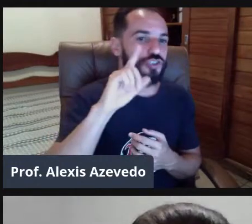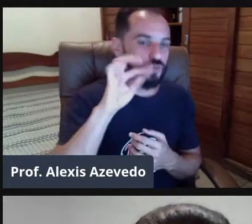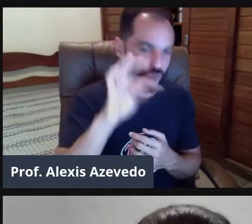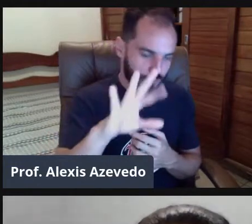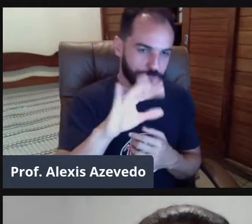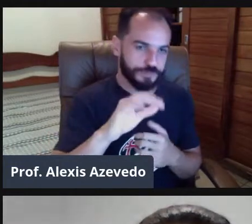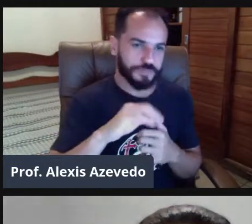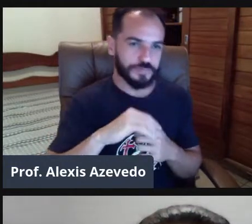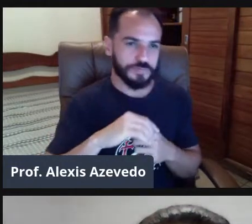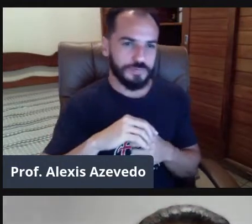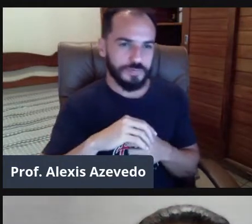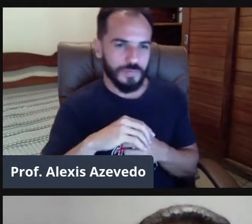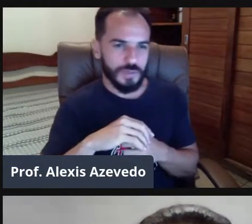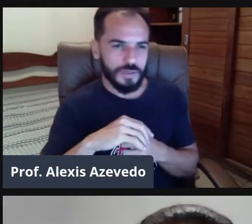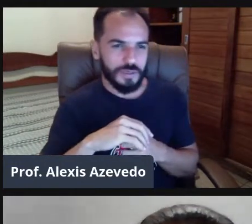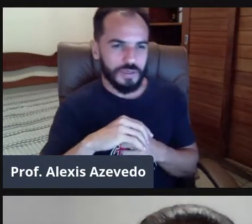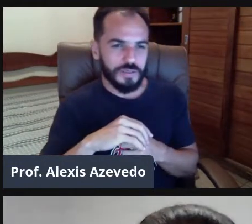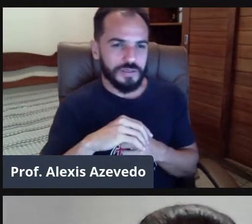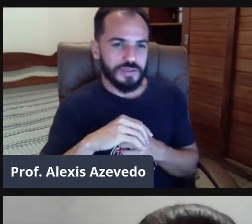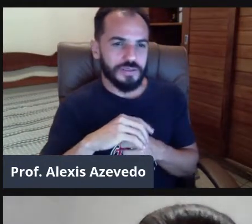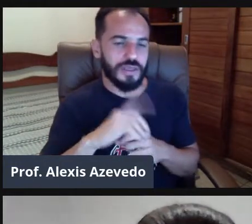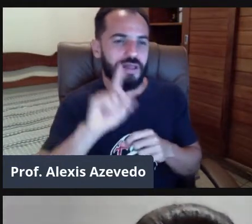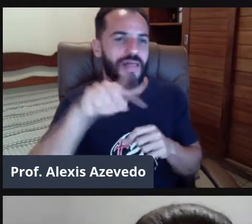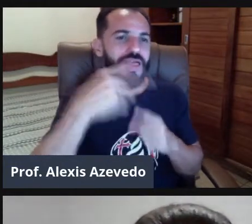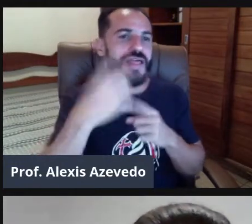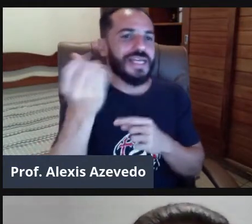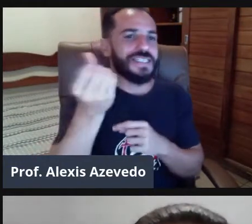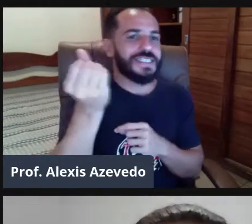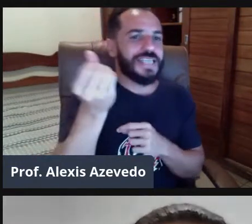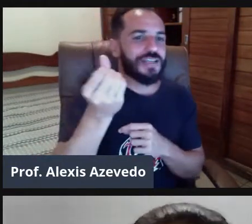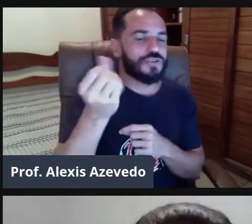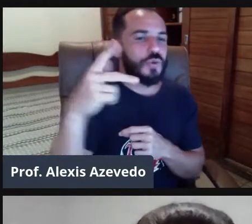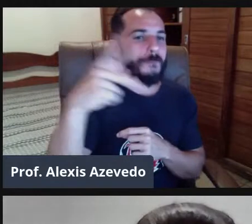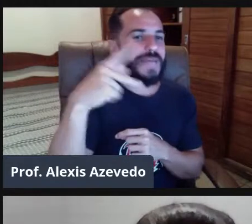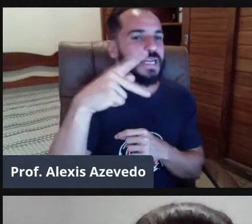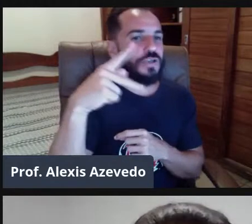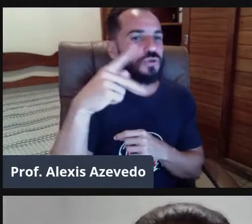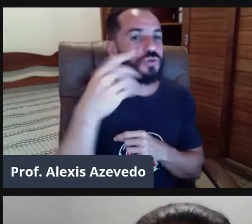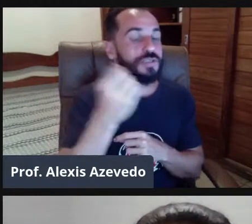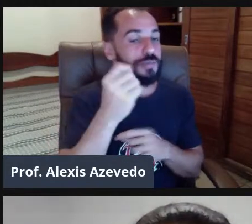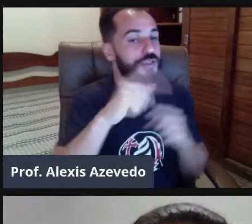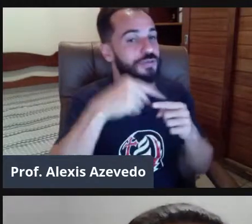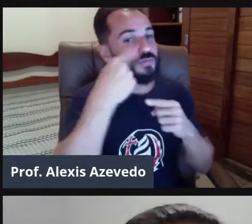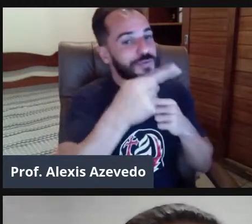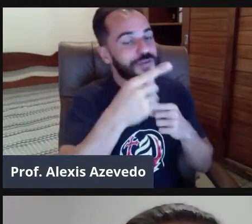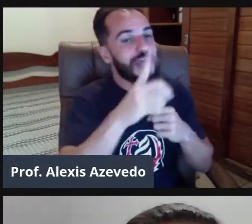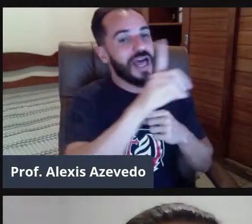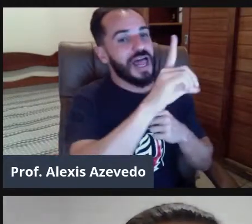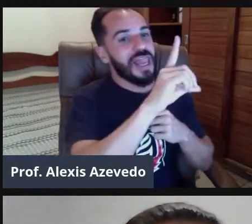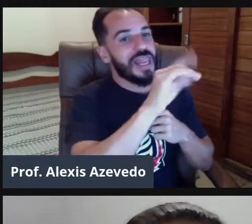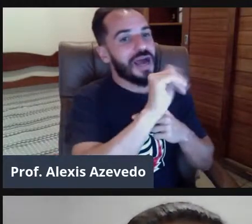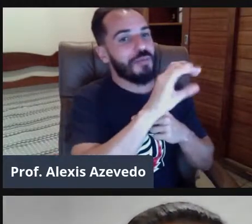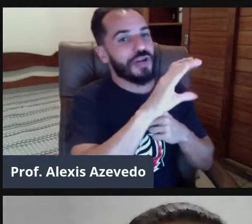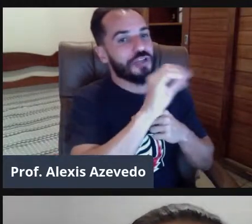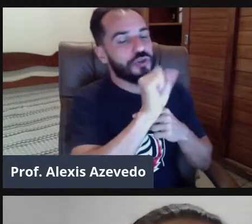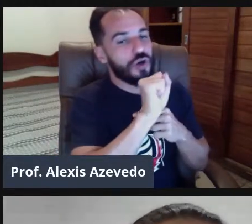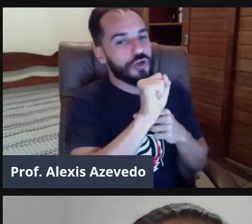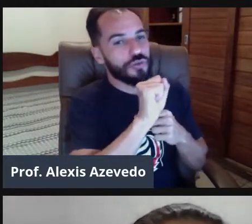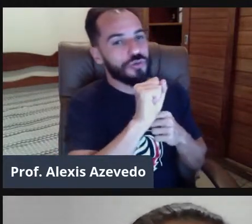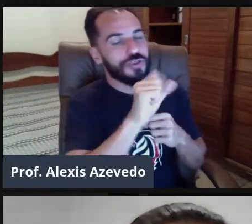do ano. No sexto semestre, ele vai se matricular no laboratório de